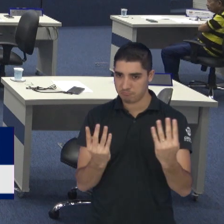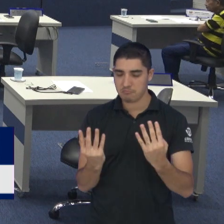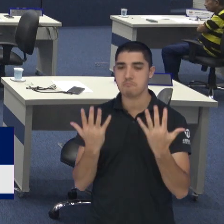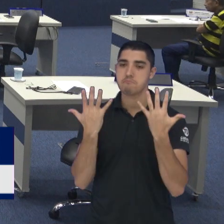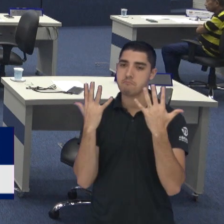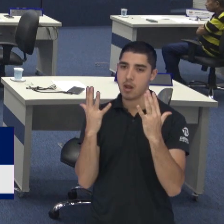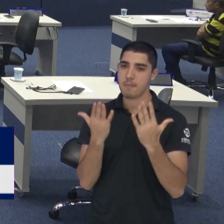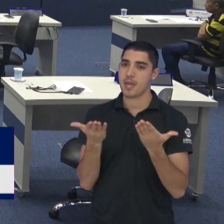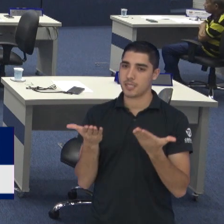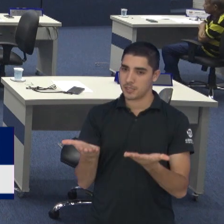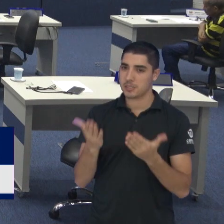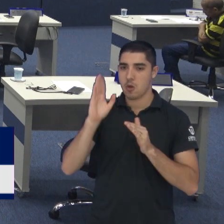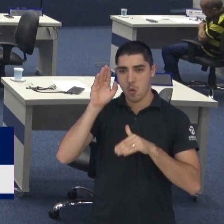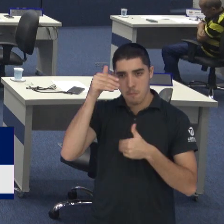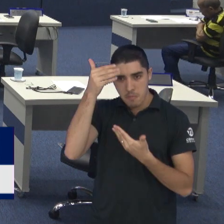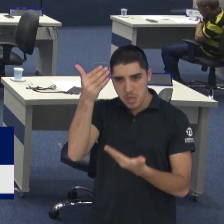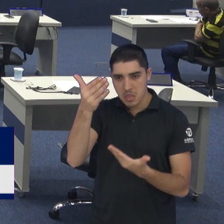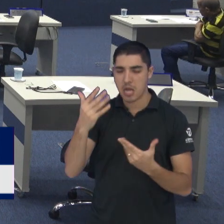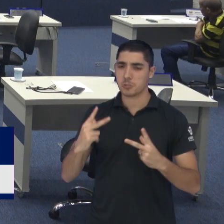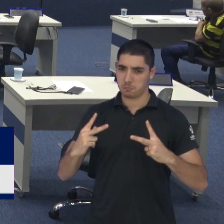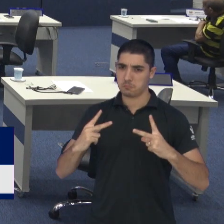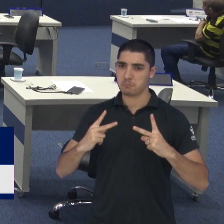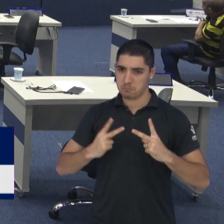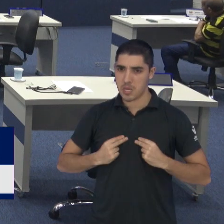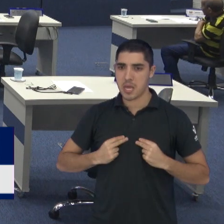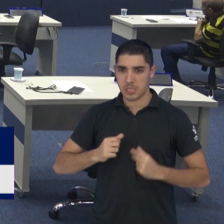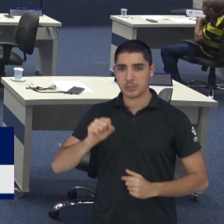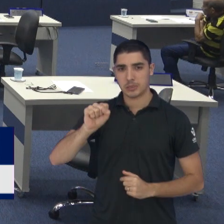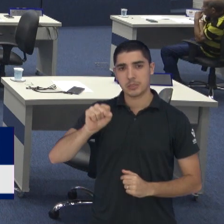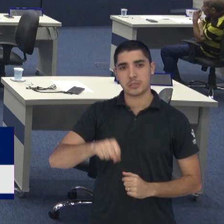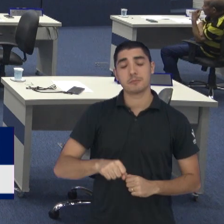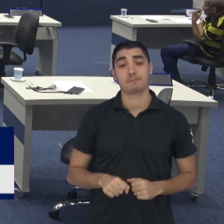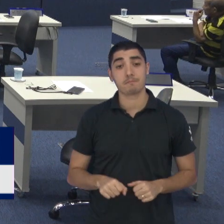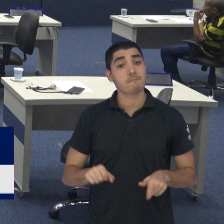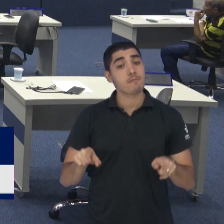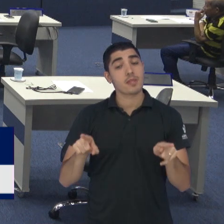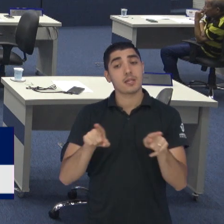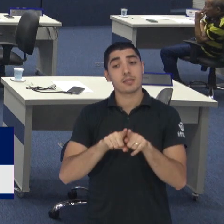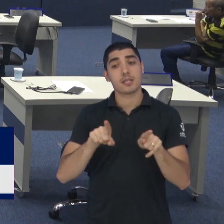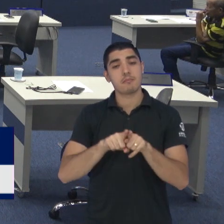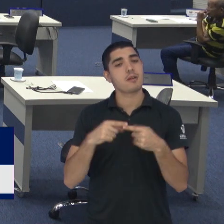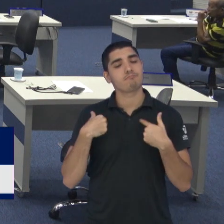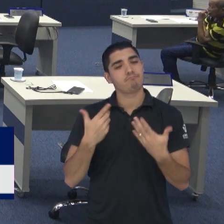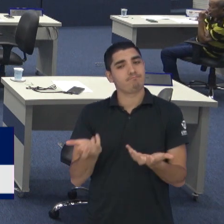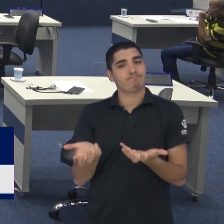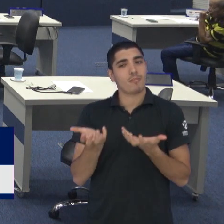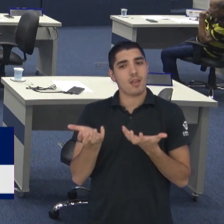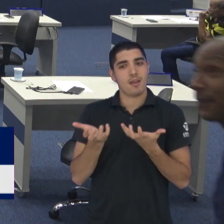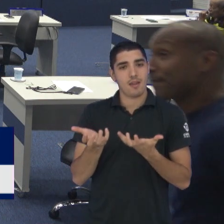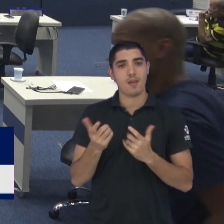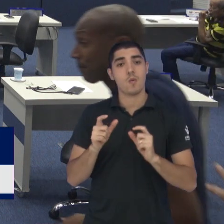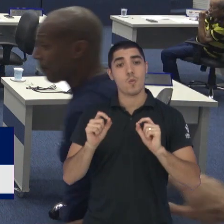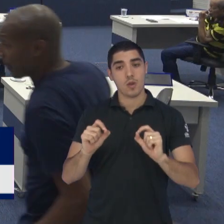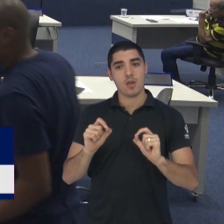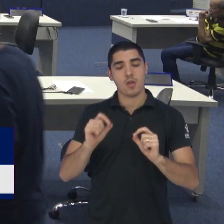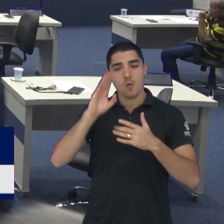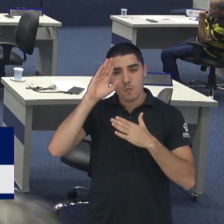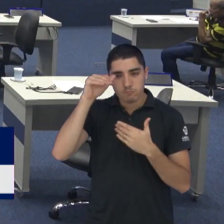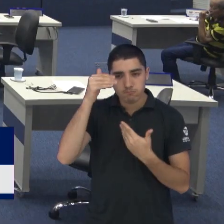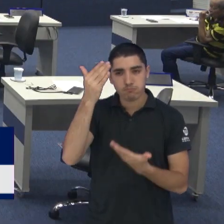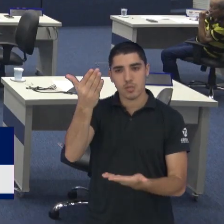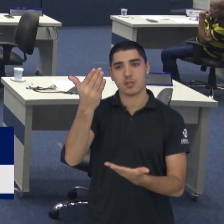Parabéns, homenagem mais que merecida. E também gostaria de fazer uma homenagem